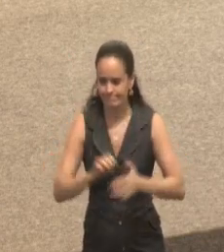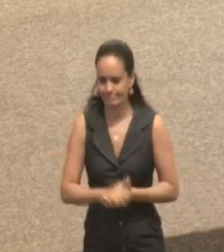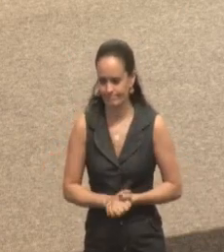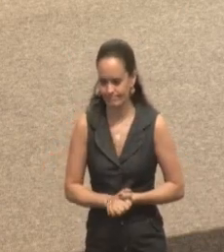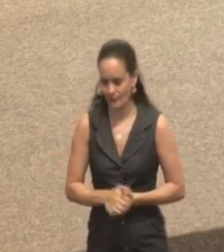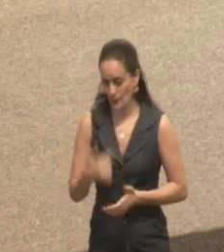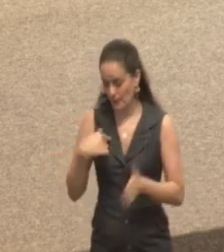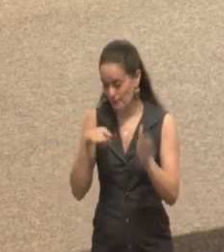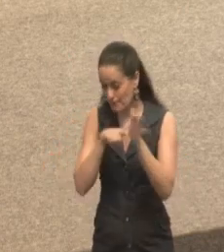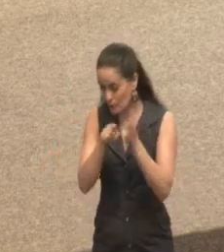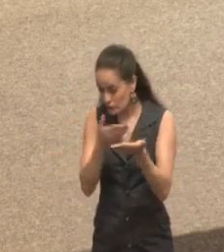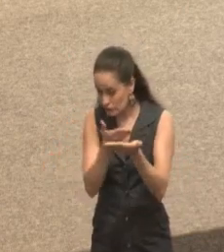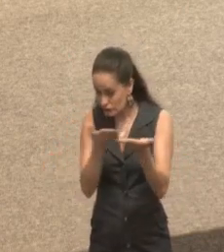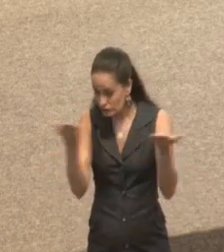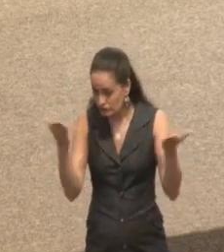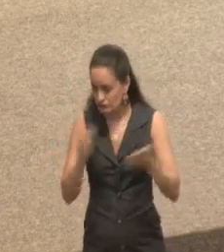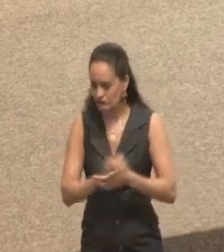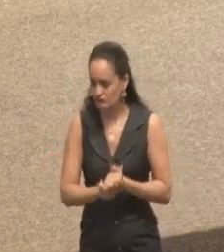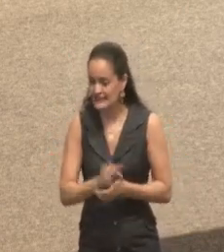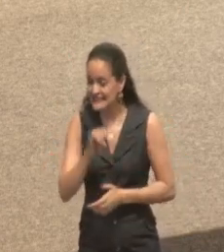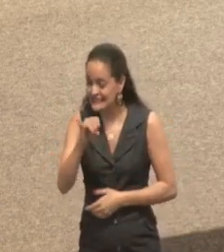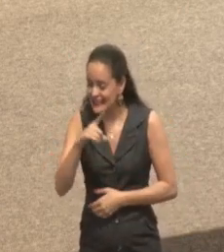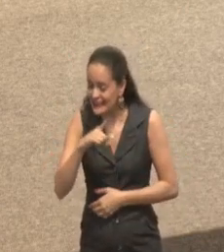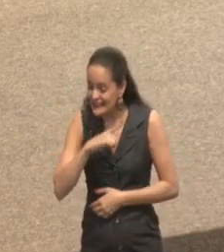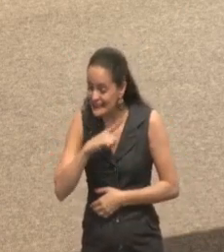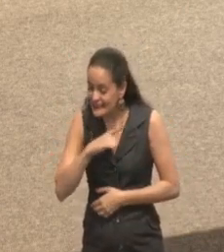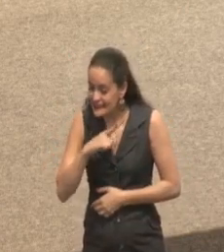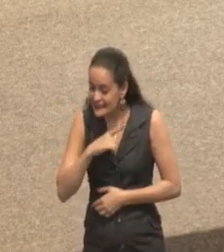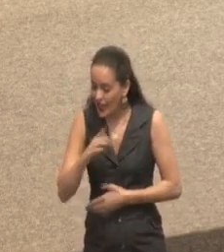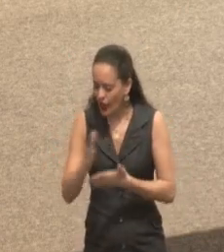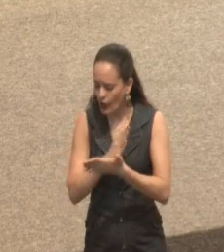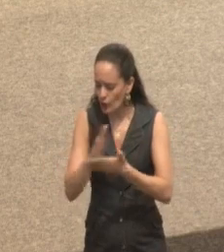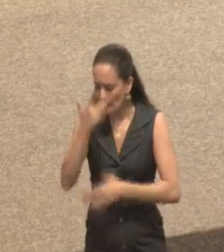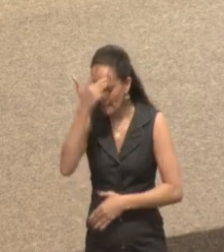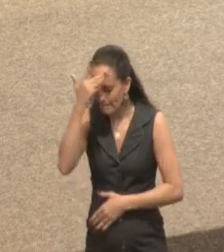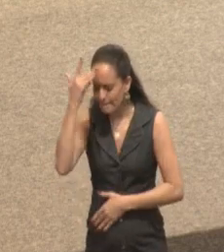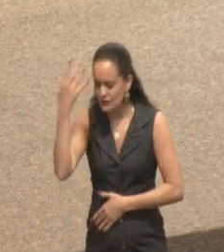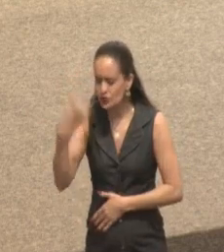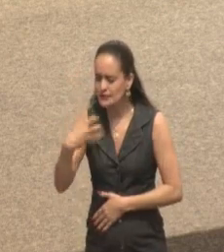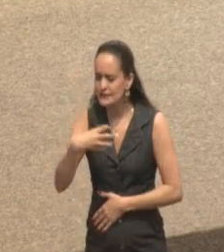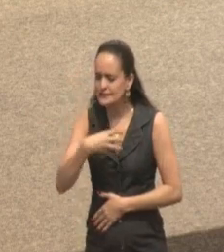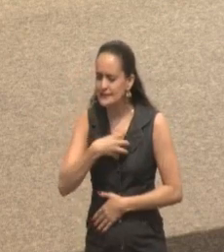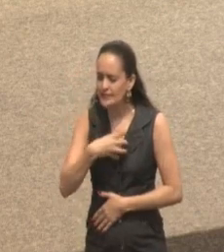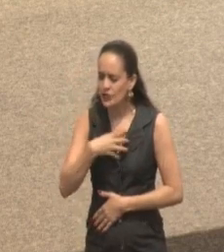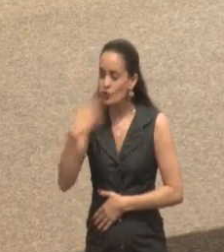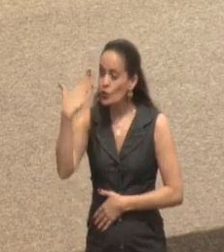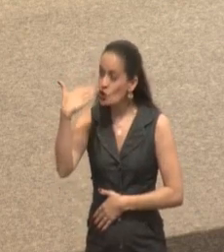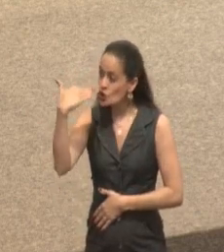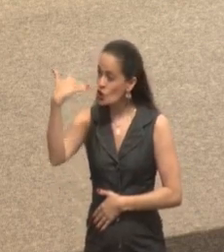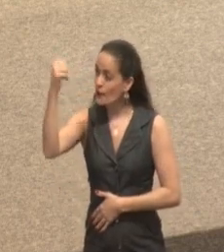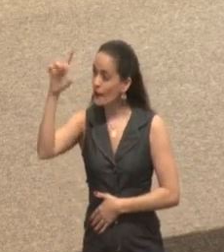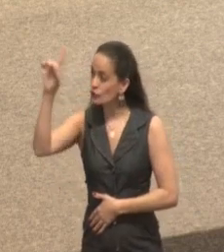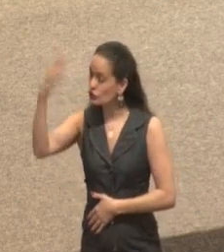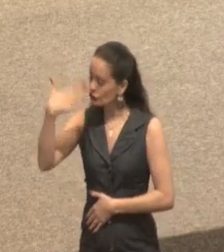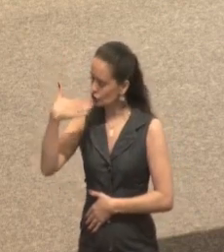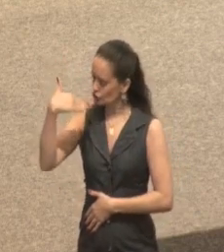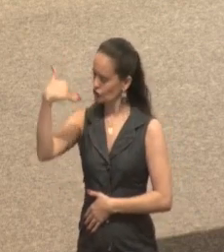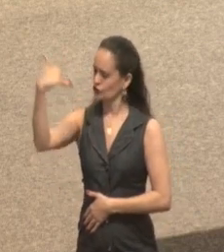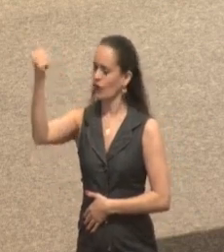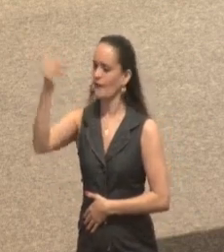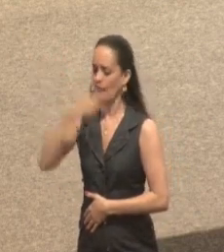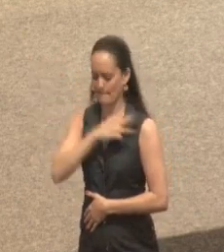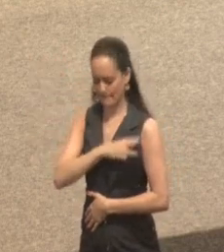A minha pergunta nesta manhã é se tem alguém aqui neste auditório que tem uma chamada missionária recebida do Senhor e